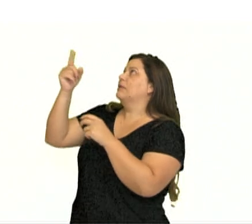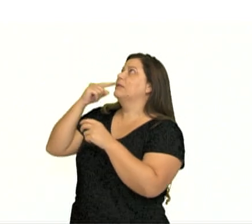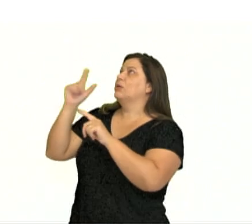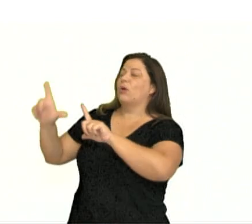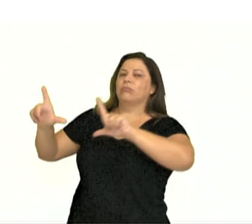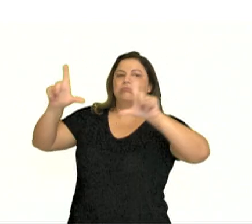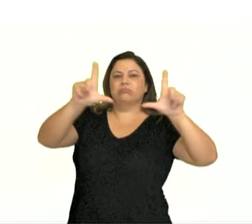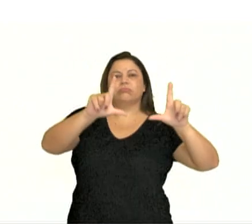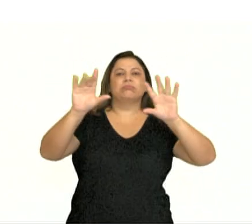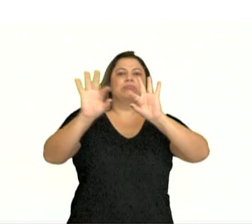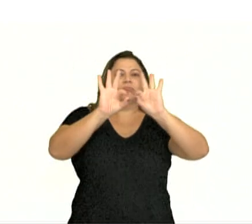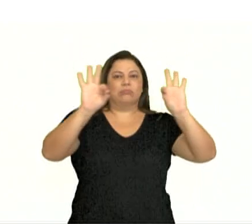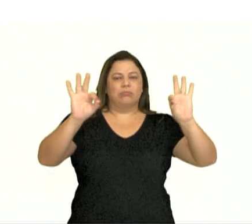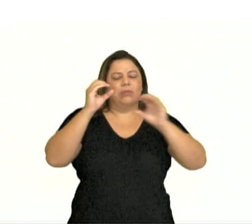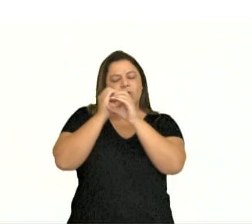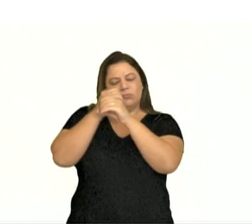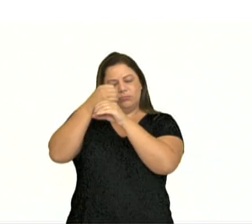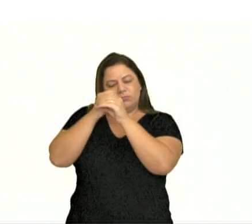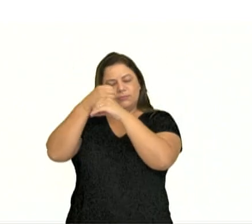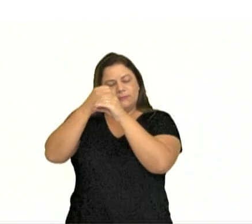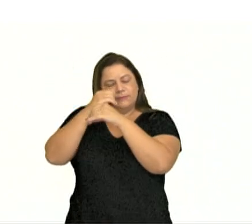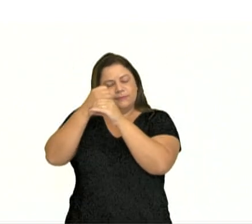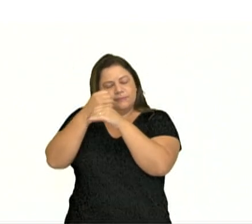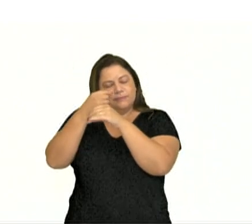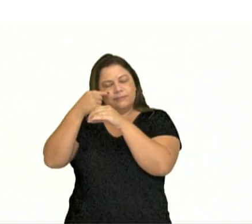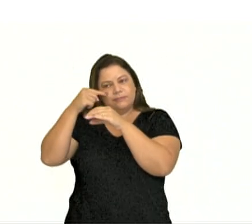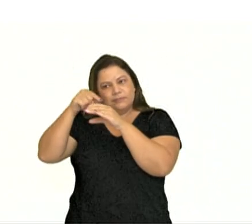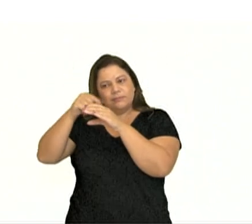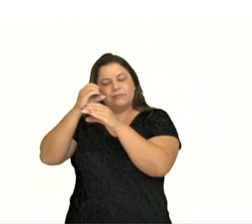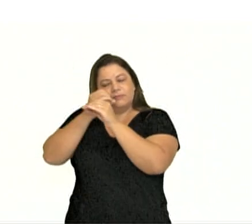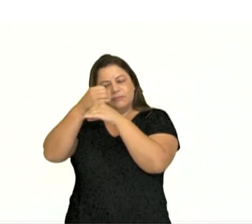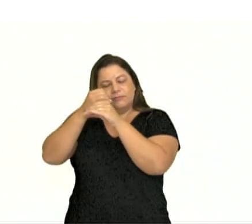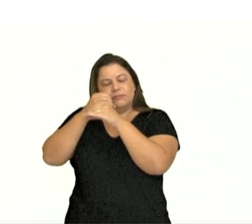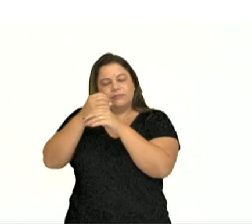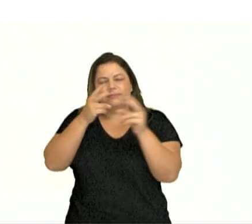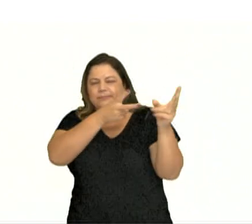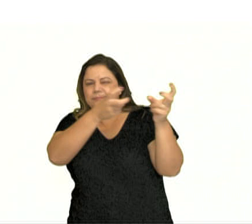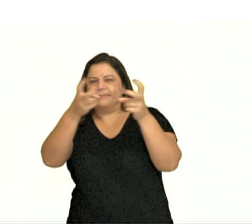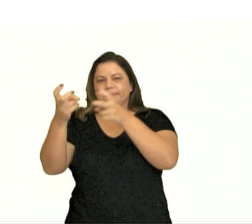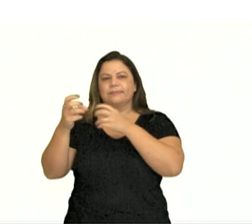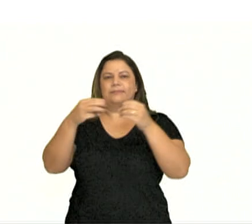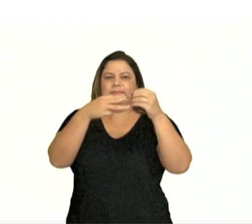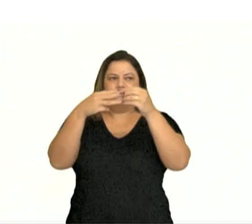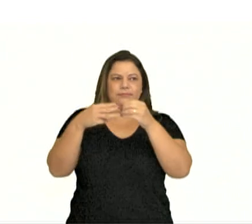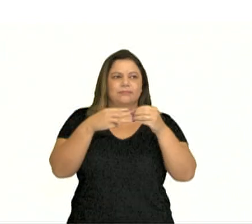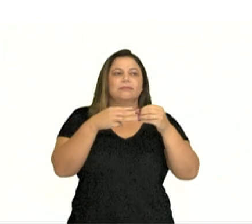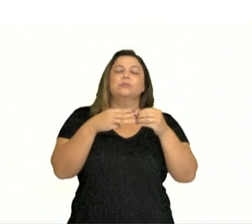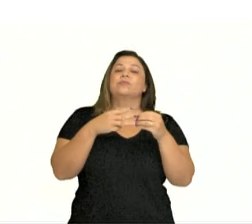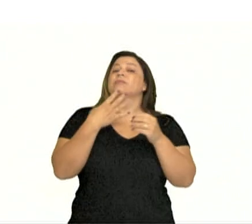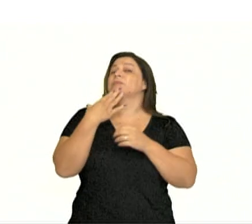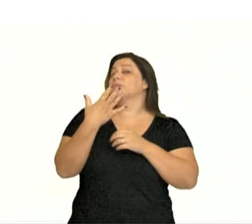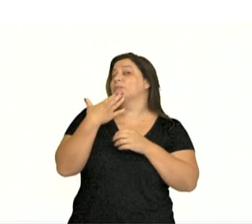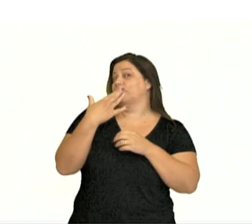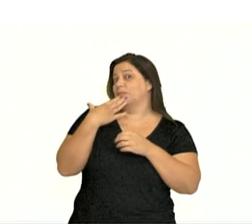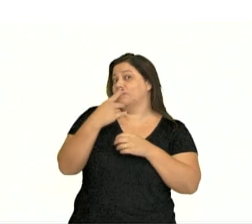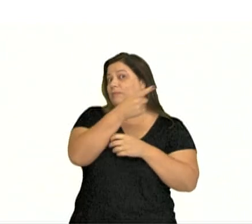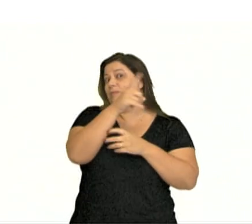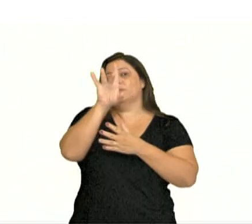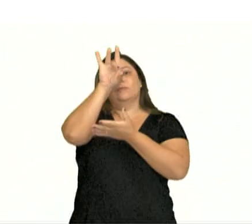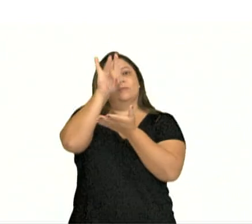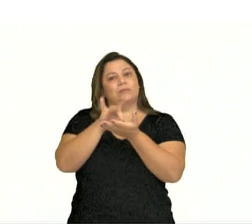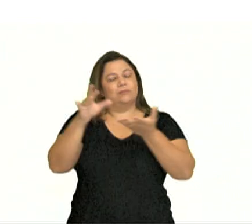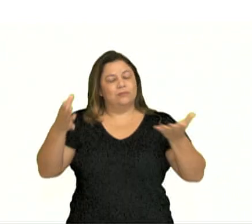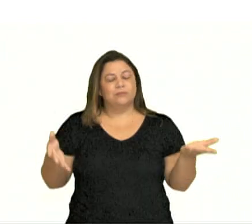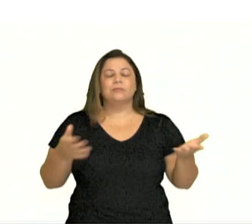uma imagem de microscopia. Então, aqui a gente percebe as células. Essa coloração, ela não condiz com a realidade, é feita